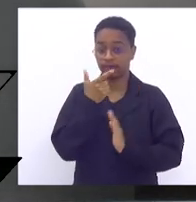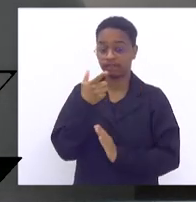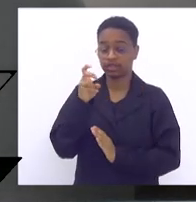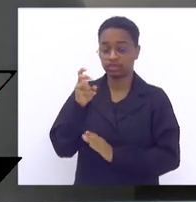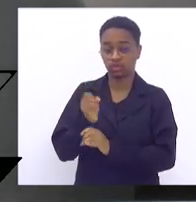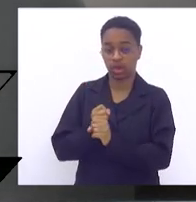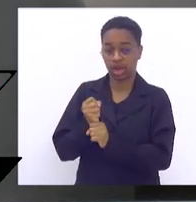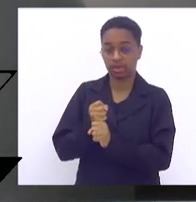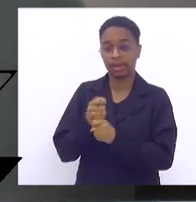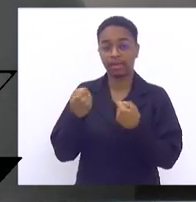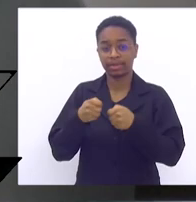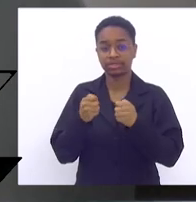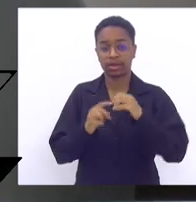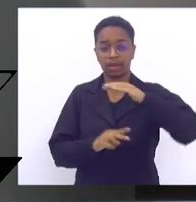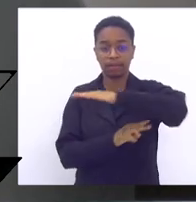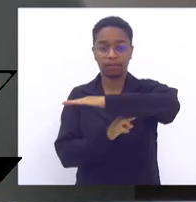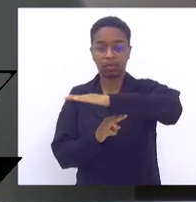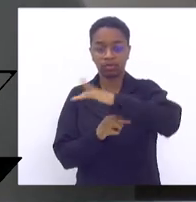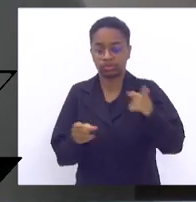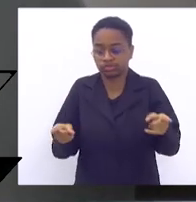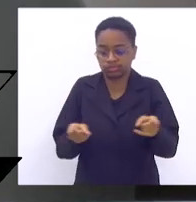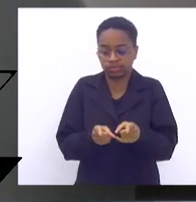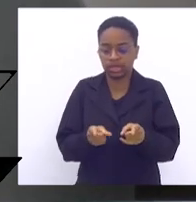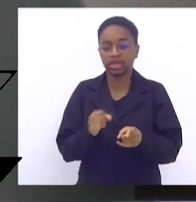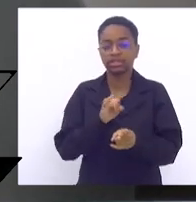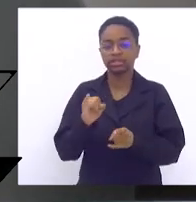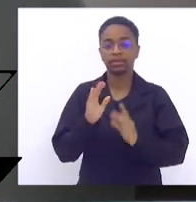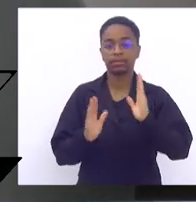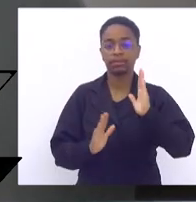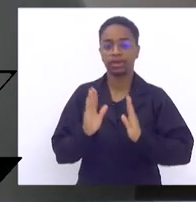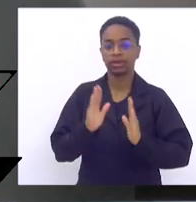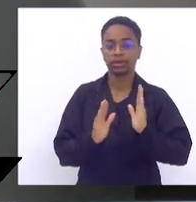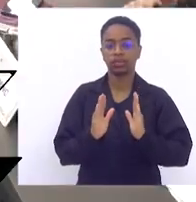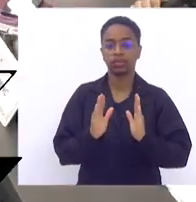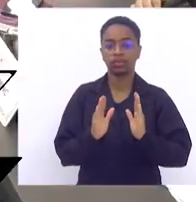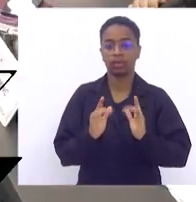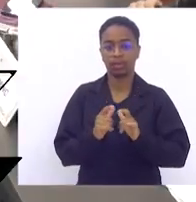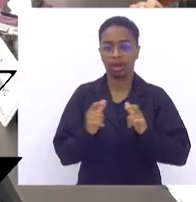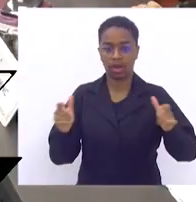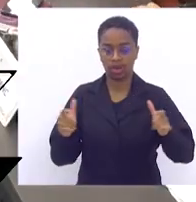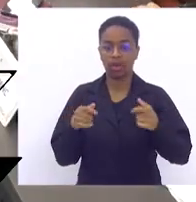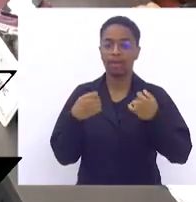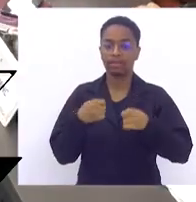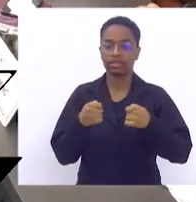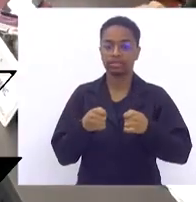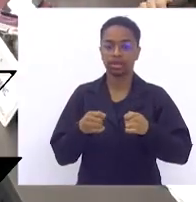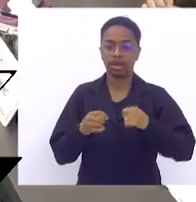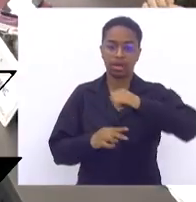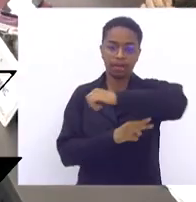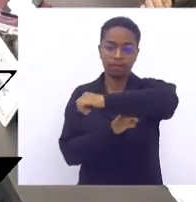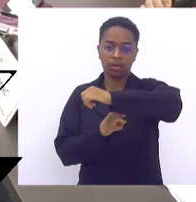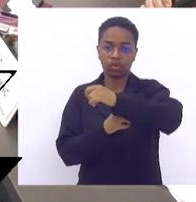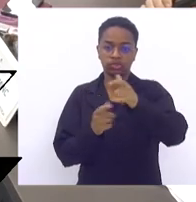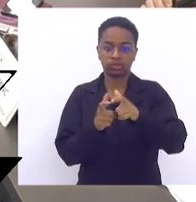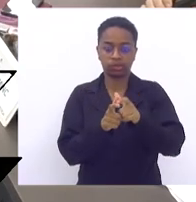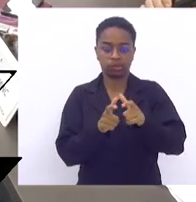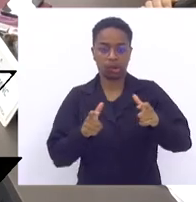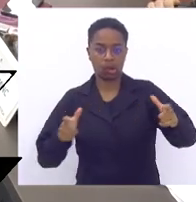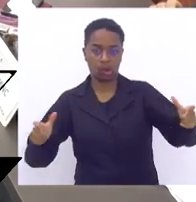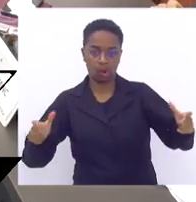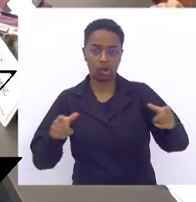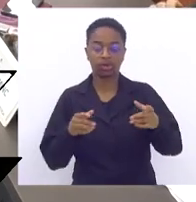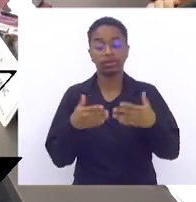faz uma ponte mais curta. Se pegar um tempo de recorrência de 100, faz uma ponte imensa. Aí cabe